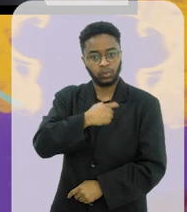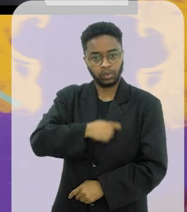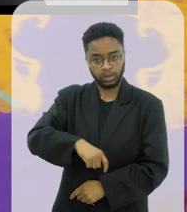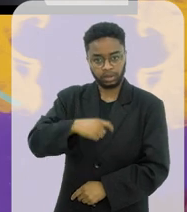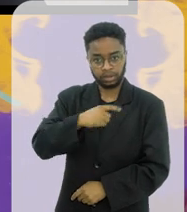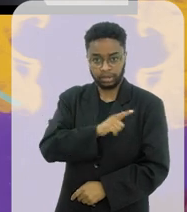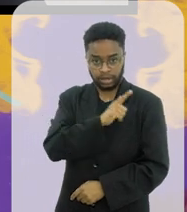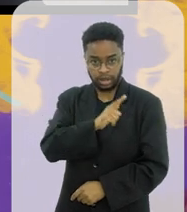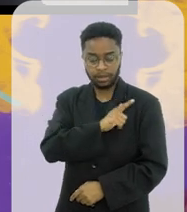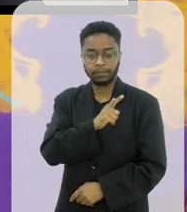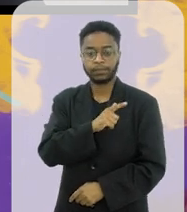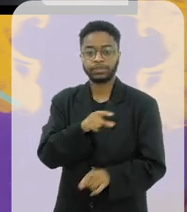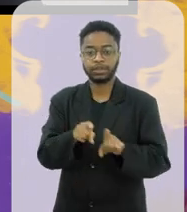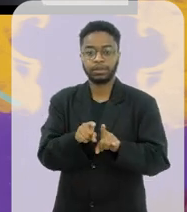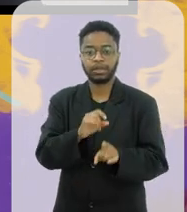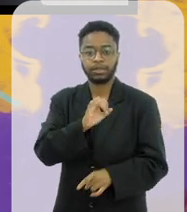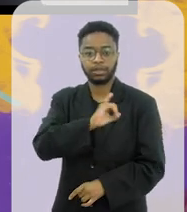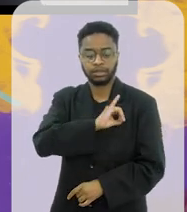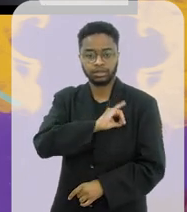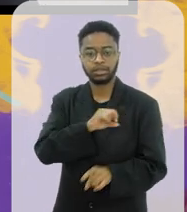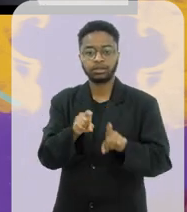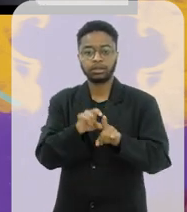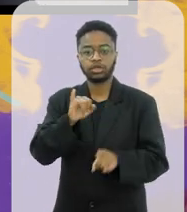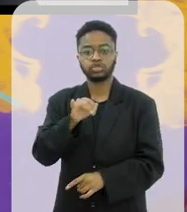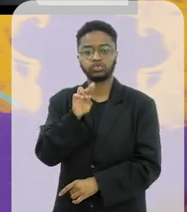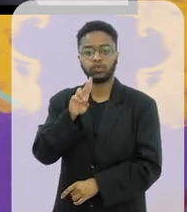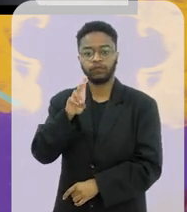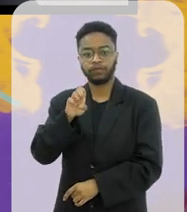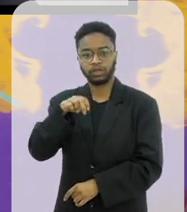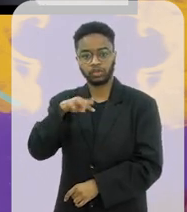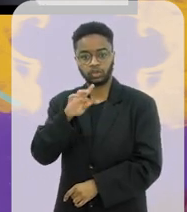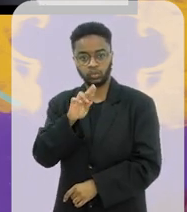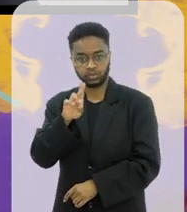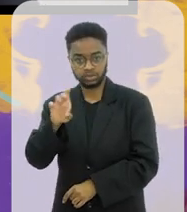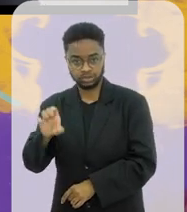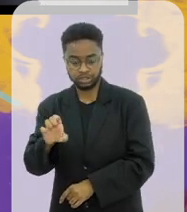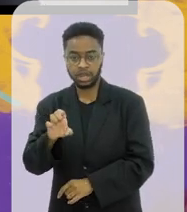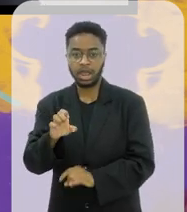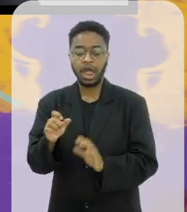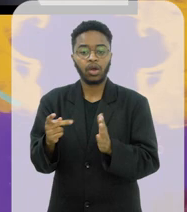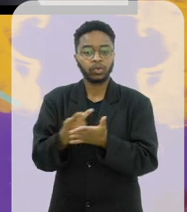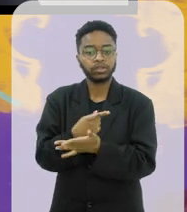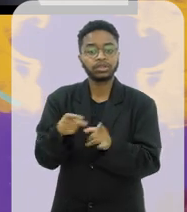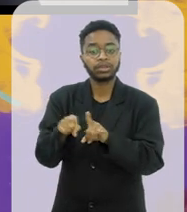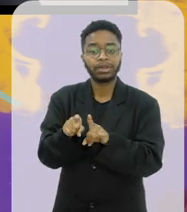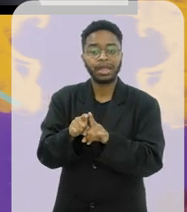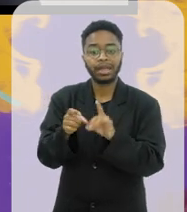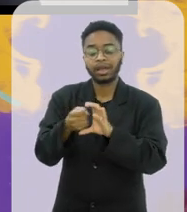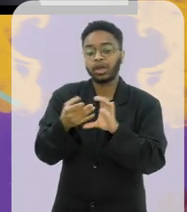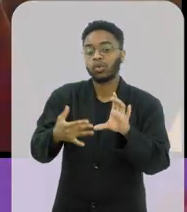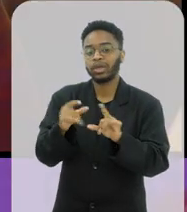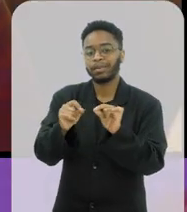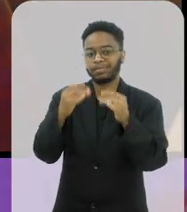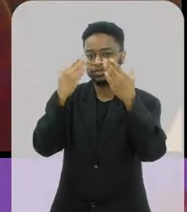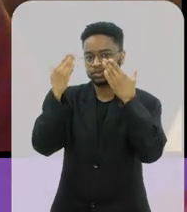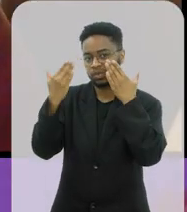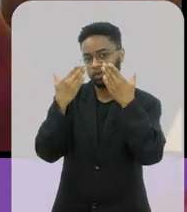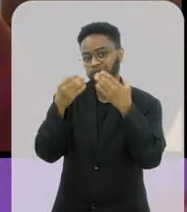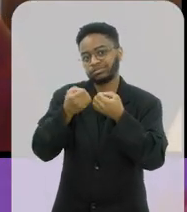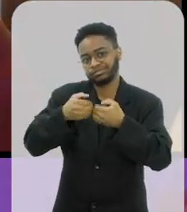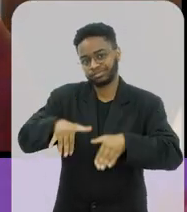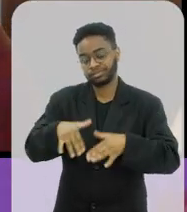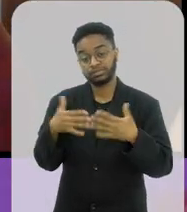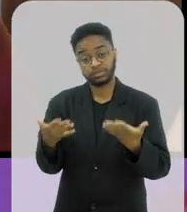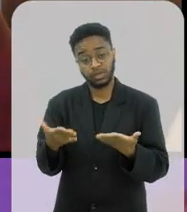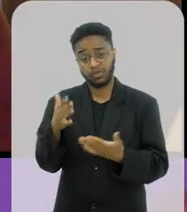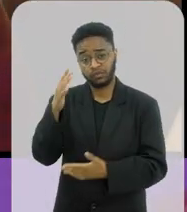o Juventude de Caxias do Sul, né, estão vivendo, há também um aspecto psicológico. Você não acha